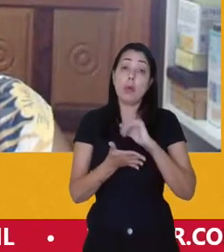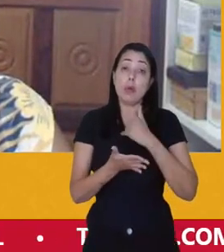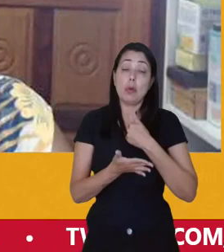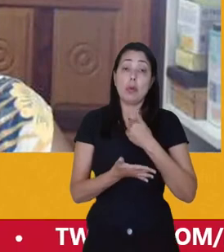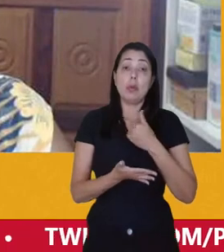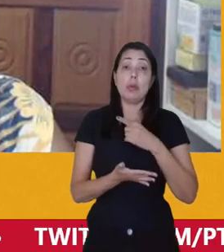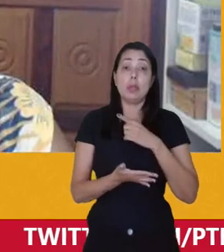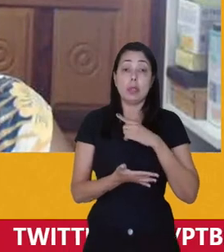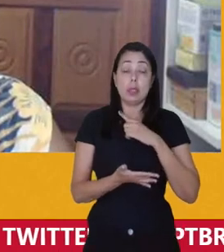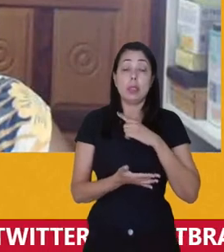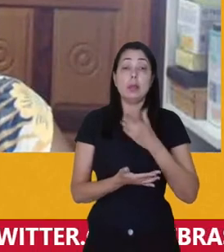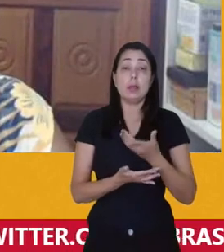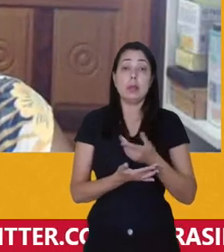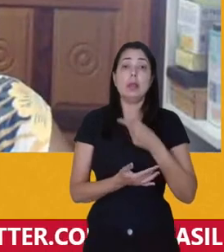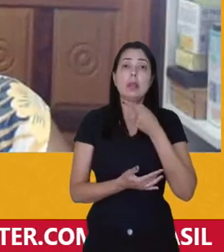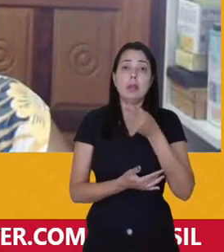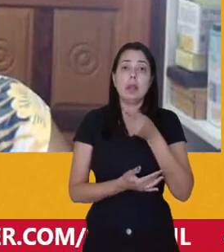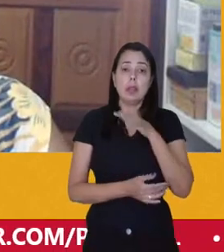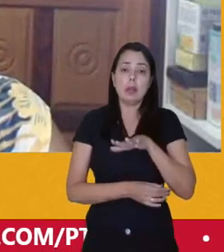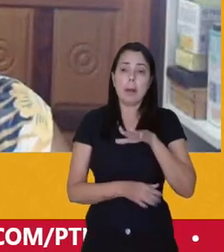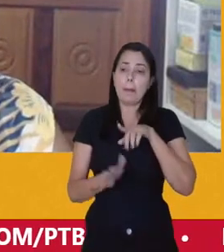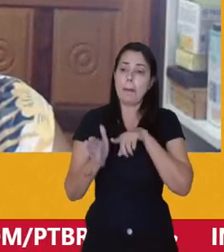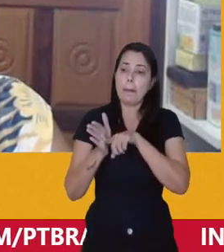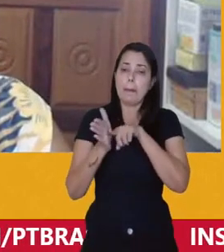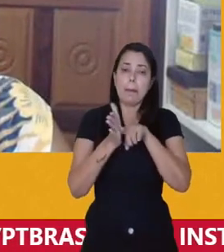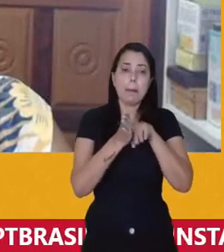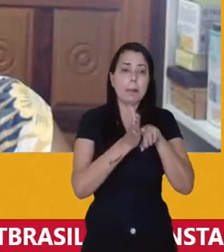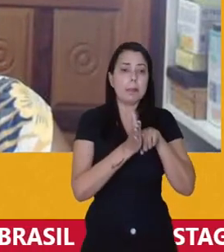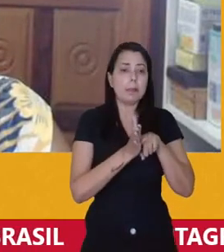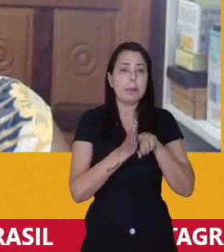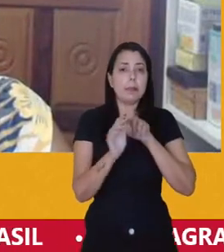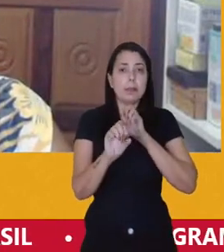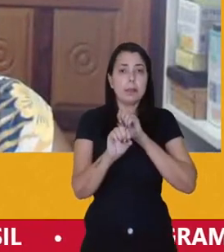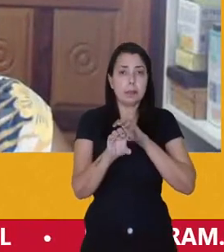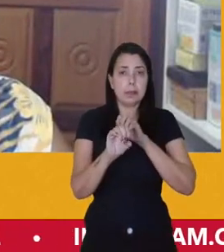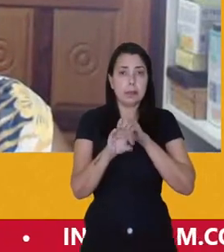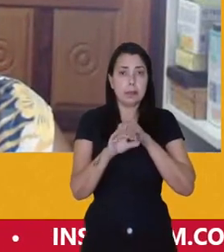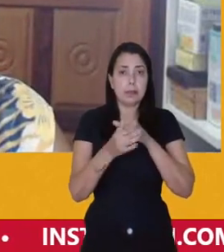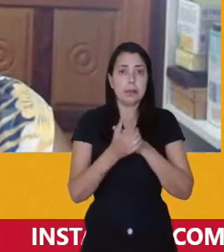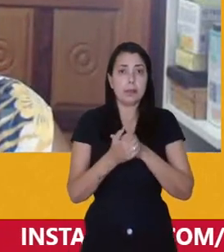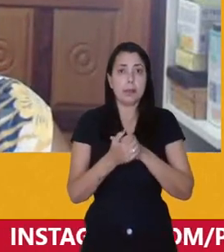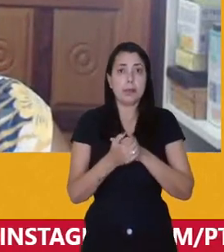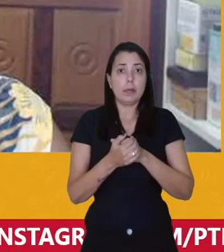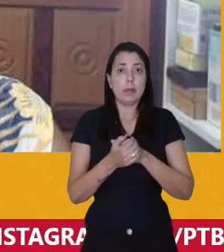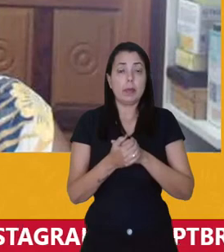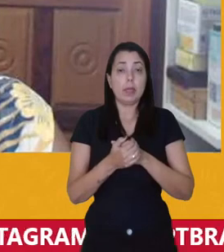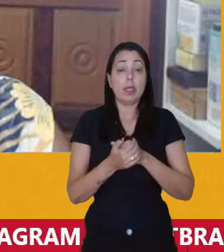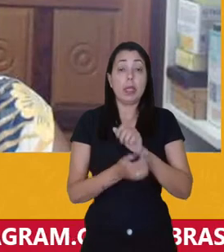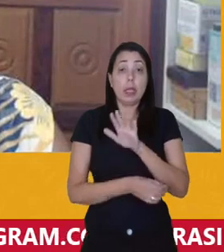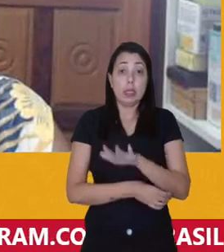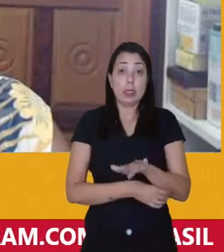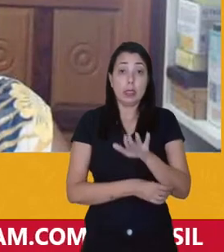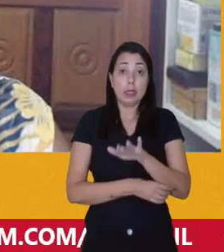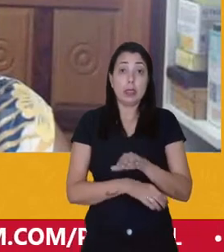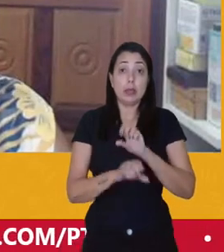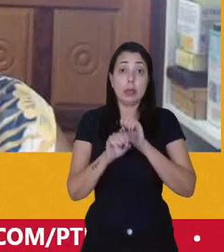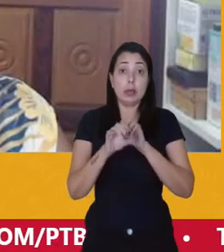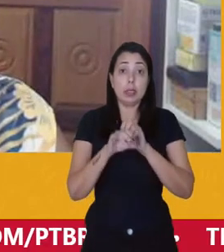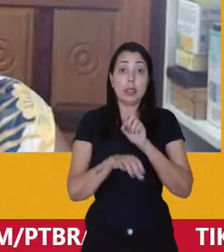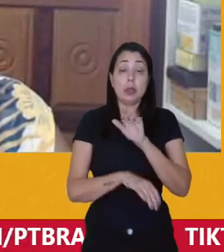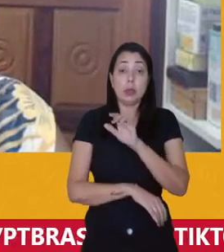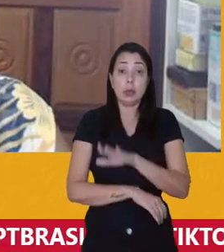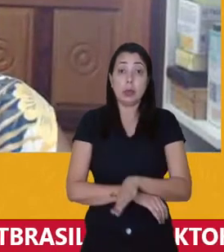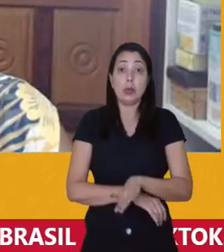e assim, nós podemos falar do campo da pesquisa educacional, que diz respeito às crianças, à educação